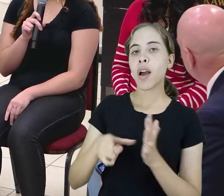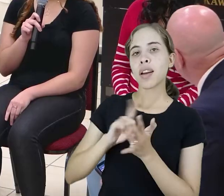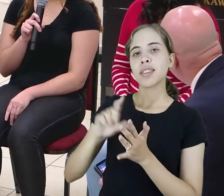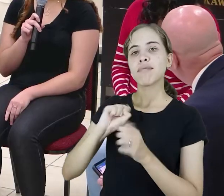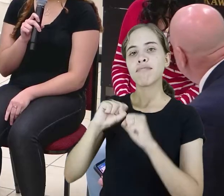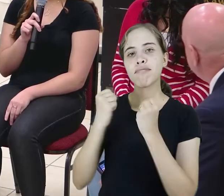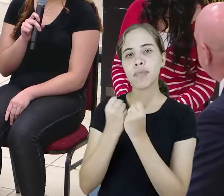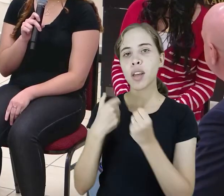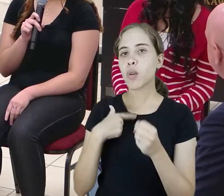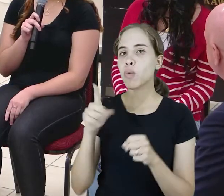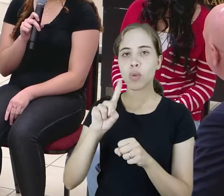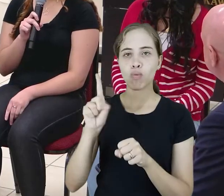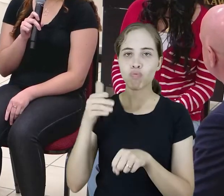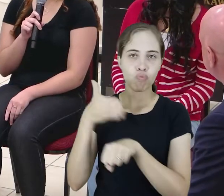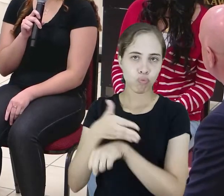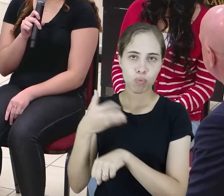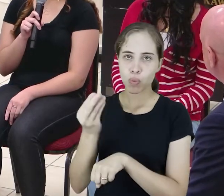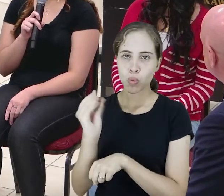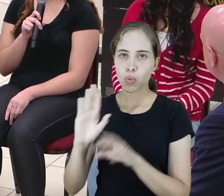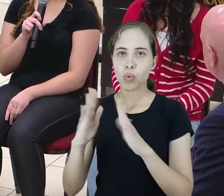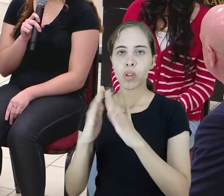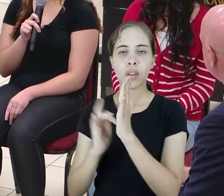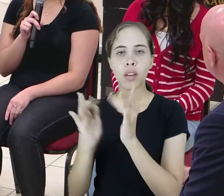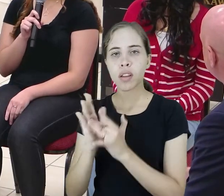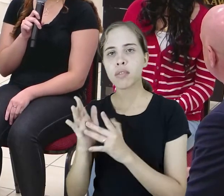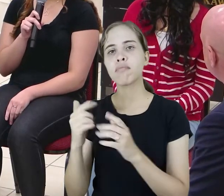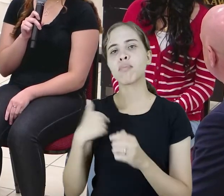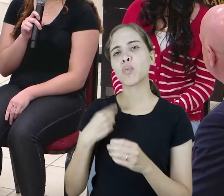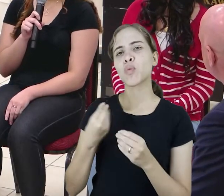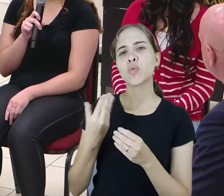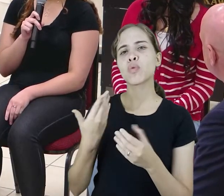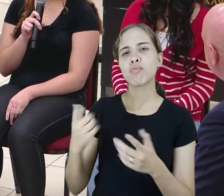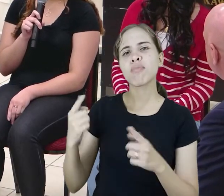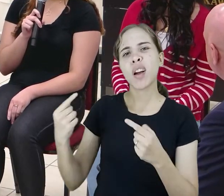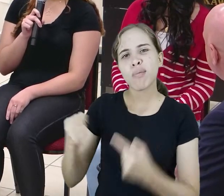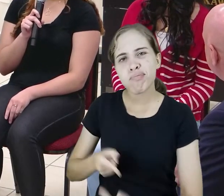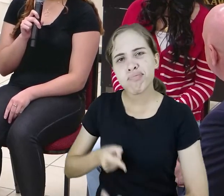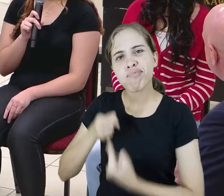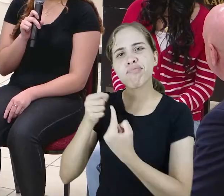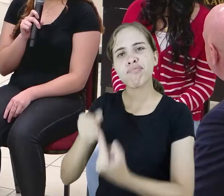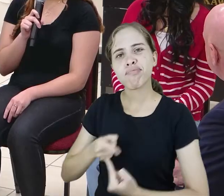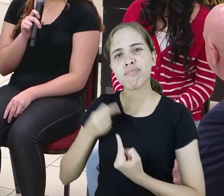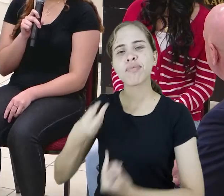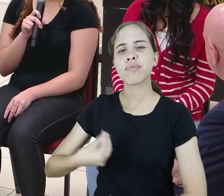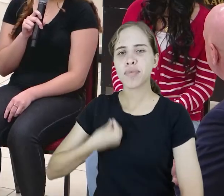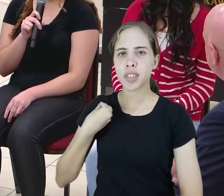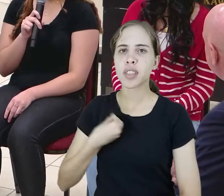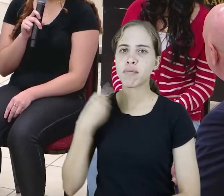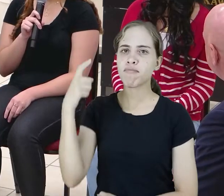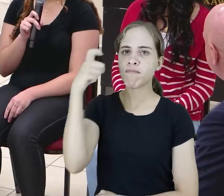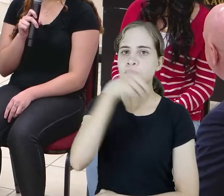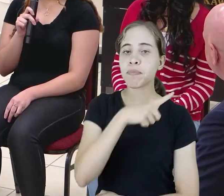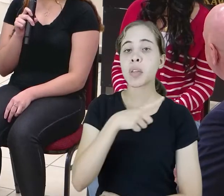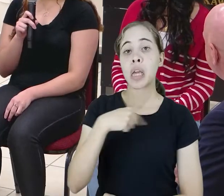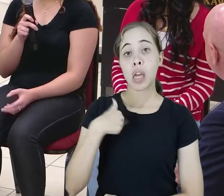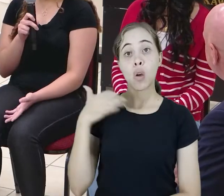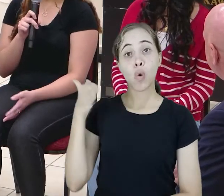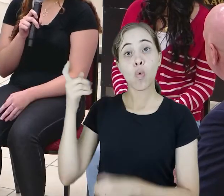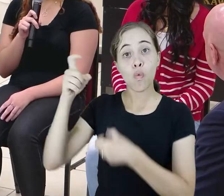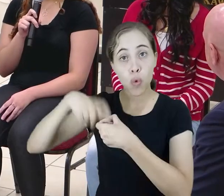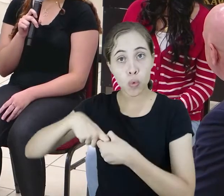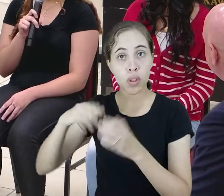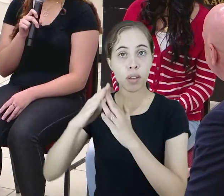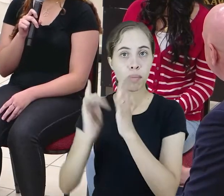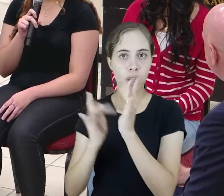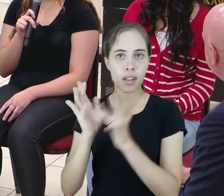estava inativa na igreja. Estava passando por muitas tribulações na minha vida, realmente. Aí, quando eu voltei para a igreja e comecei a